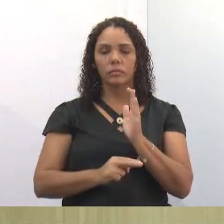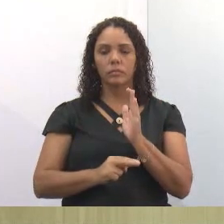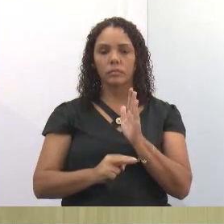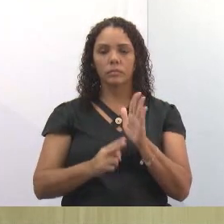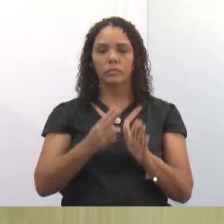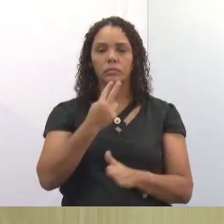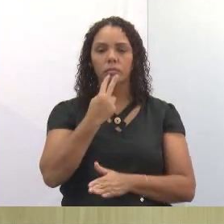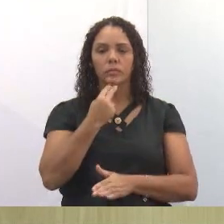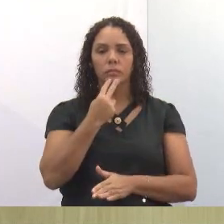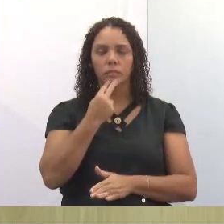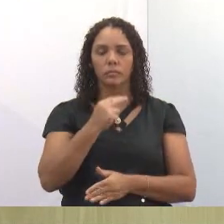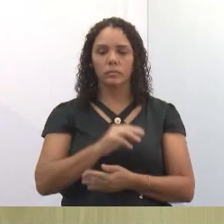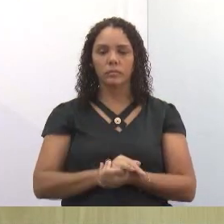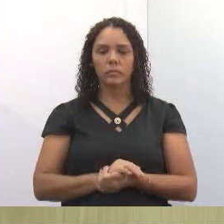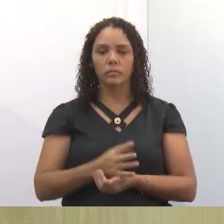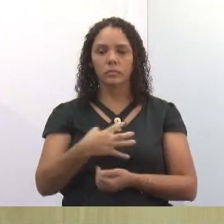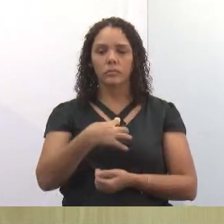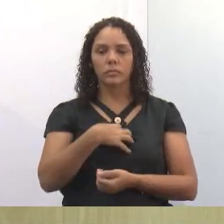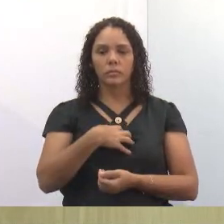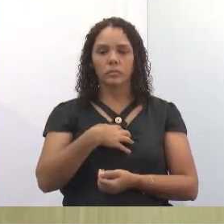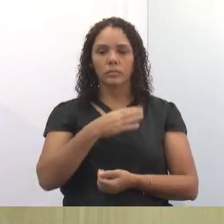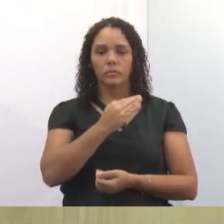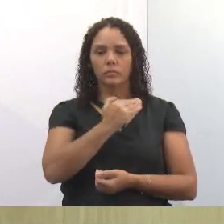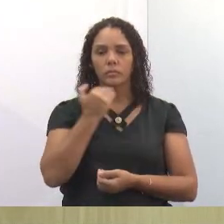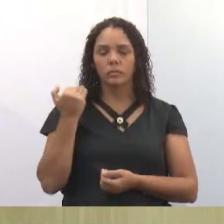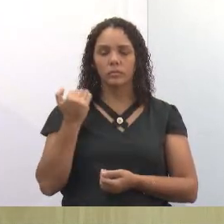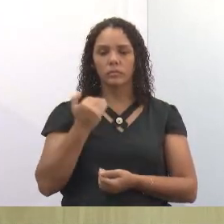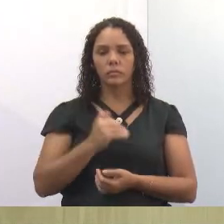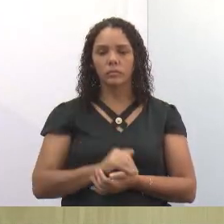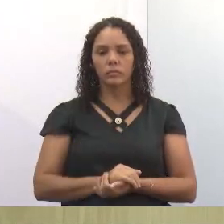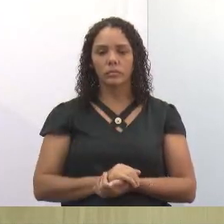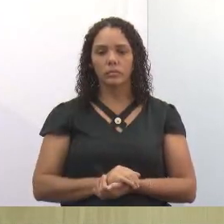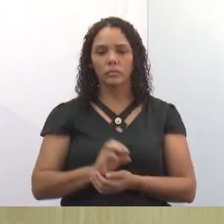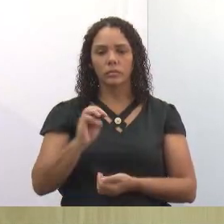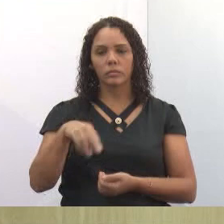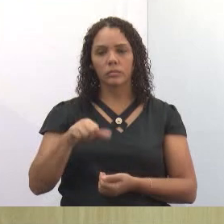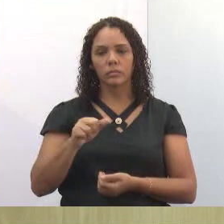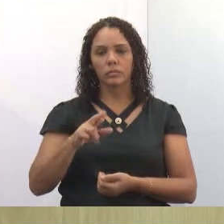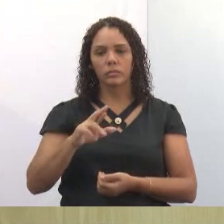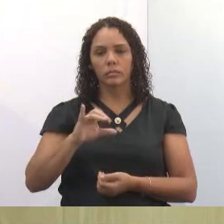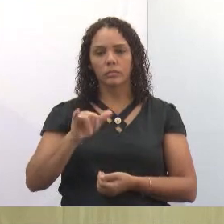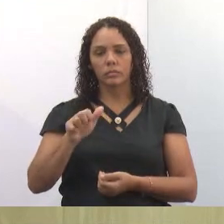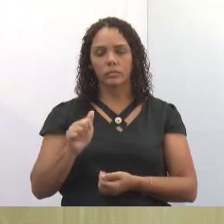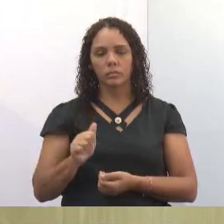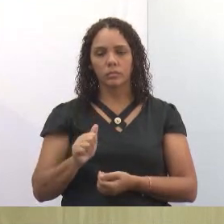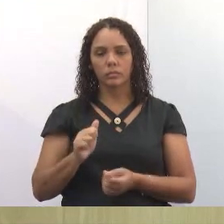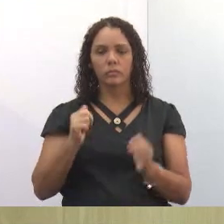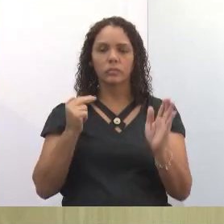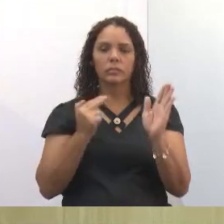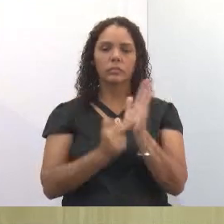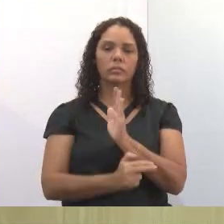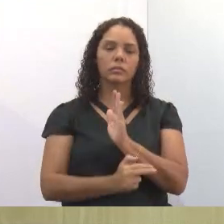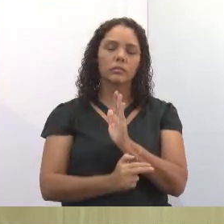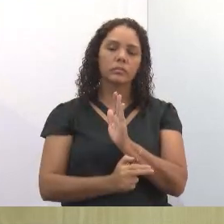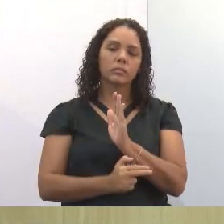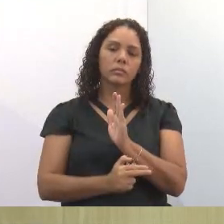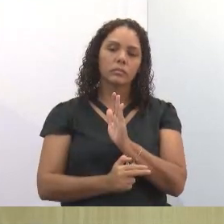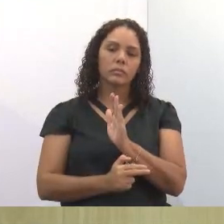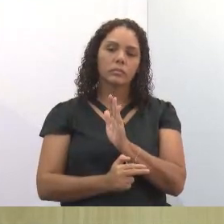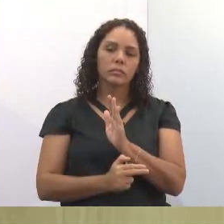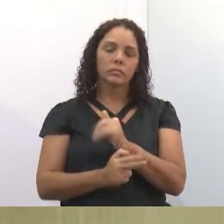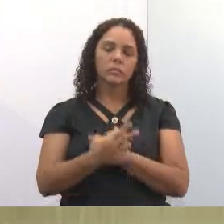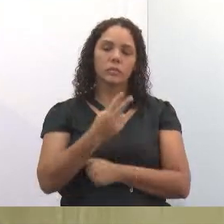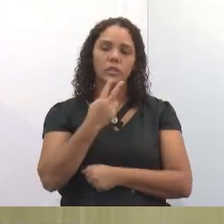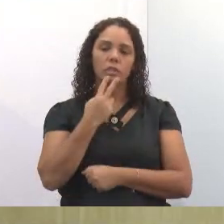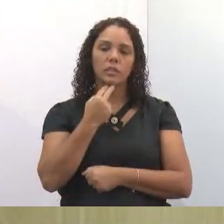vereador Valmir do Parque Meia Lua. Voto de pesar pelo falecimento de Márcia Cristina Rodrigues dos Santos. Voto formulado pelo